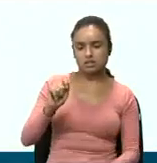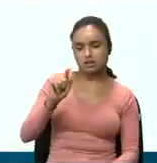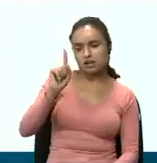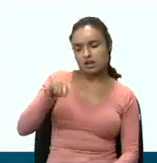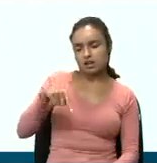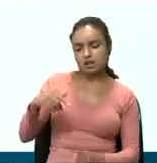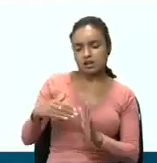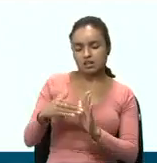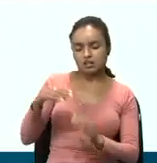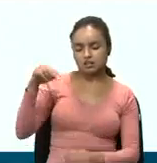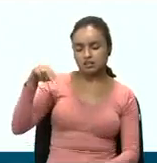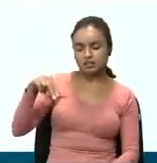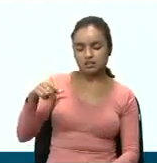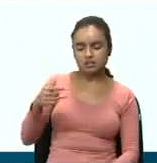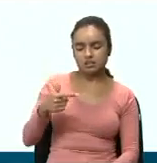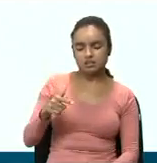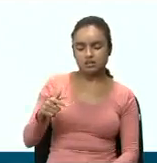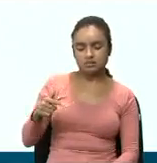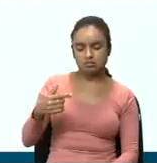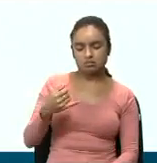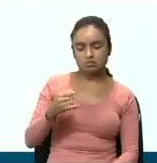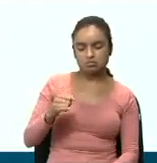no caso, não existir,